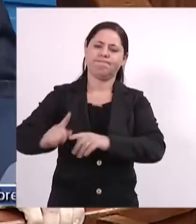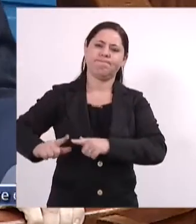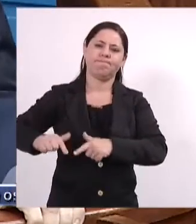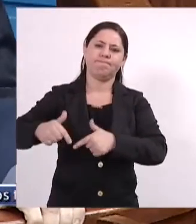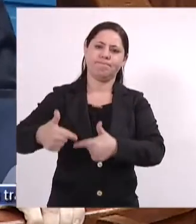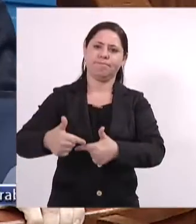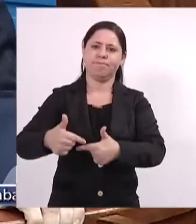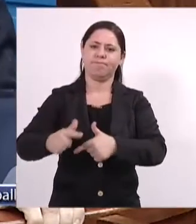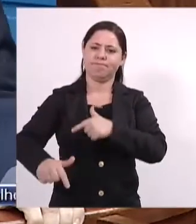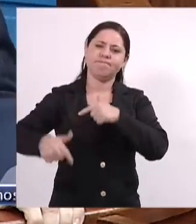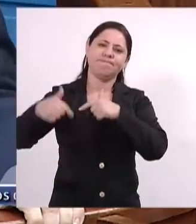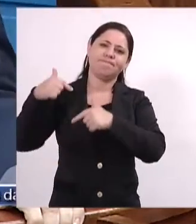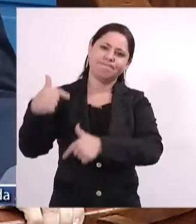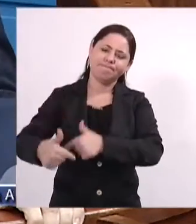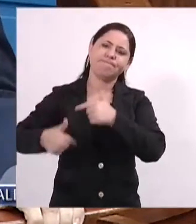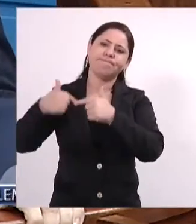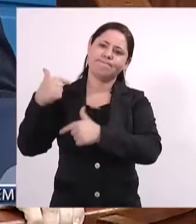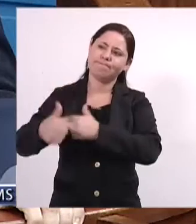há anos